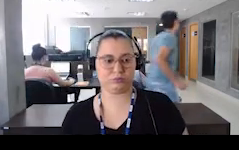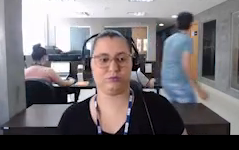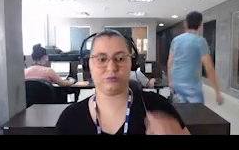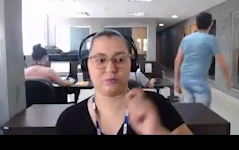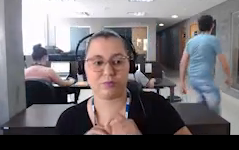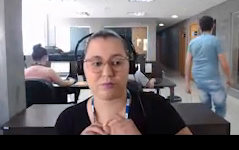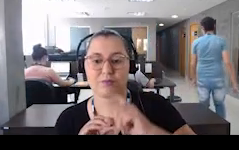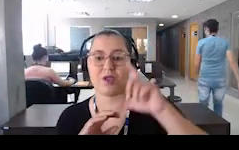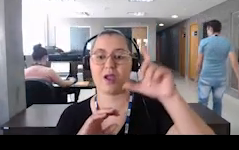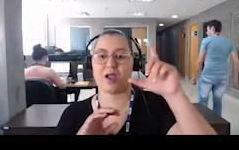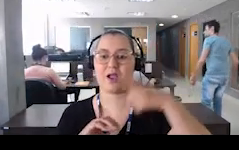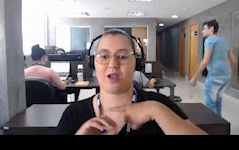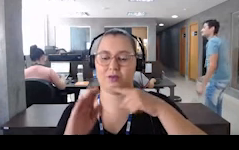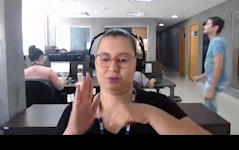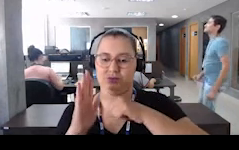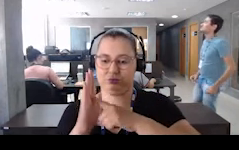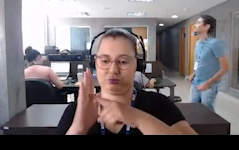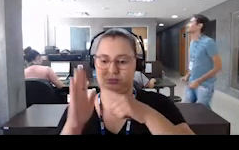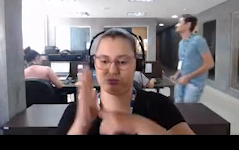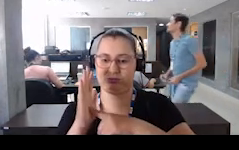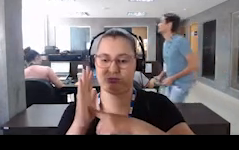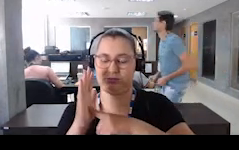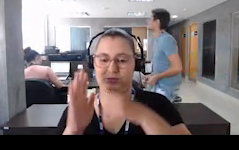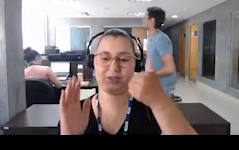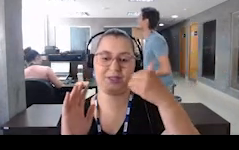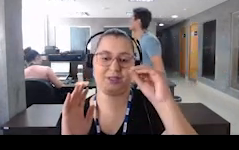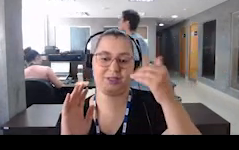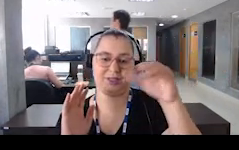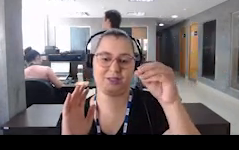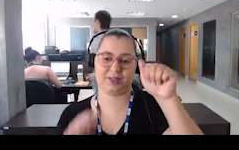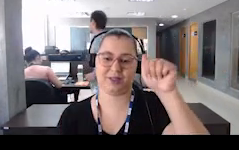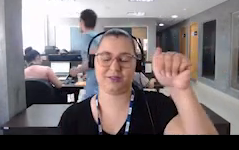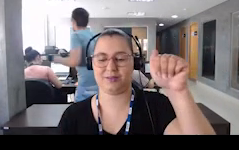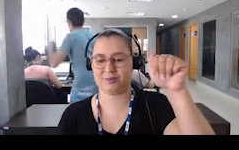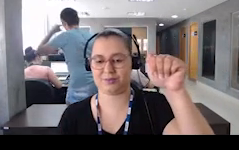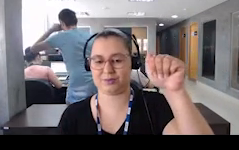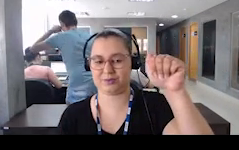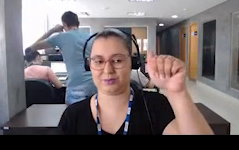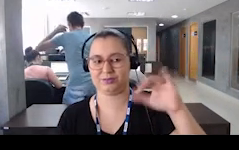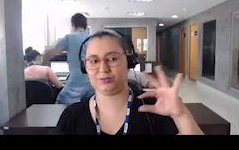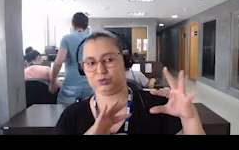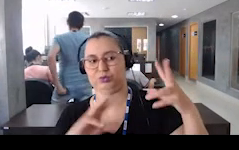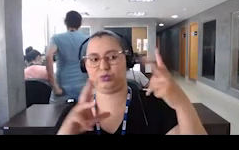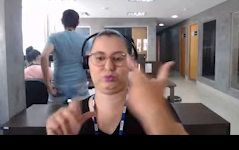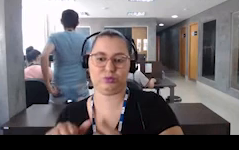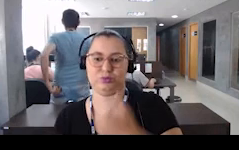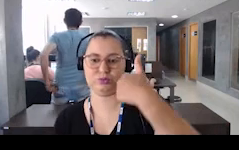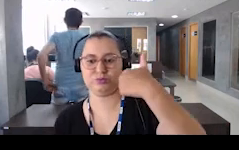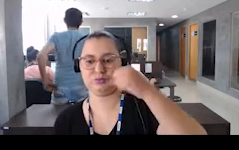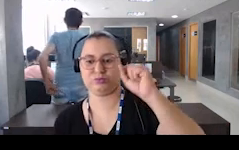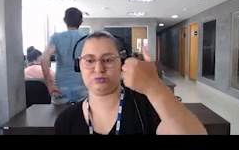a corrente máxima de um disjuntor, de um interruptor é 10 ampere, né? Como a corrente total aqui